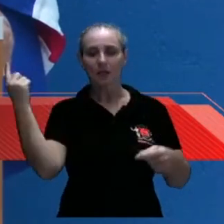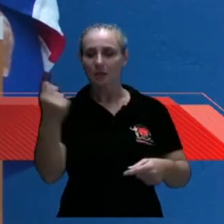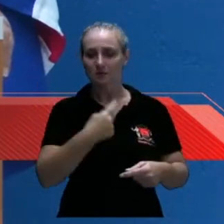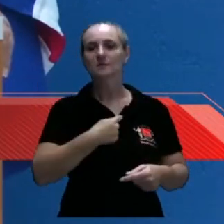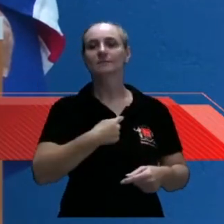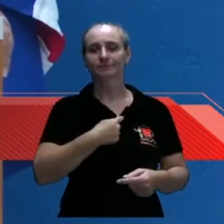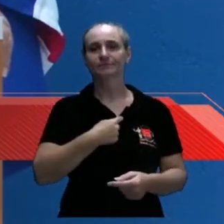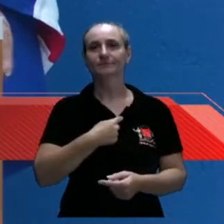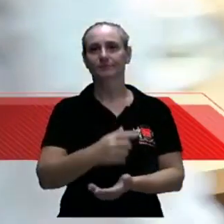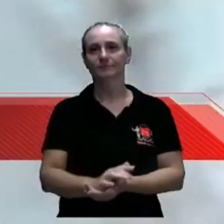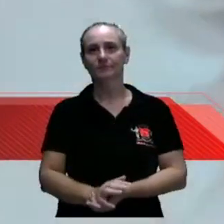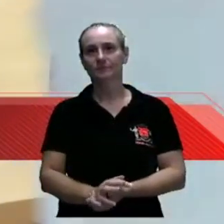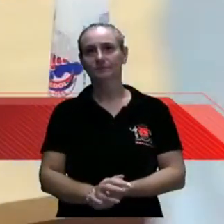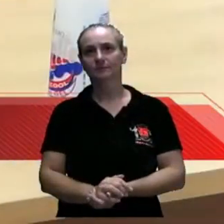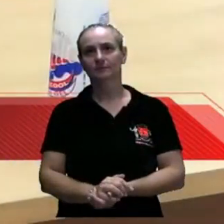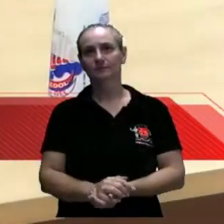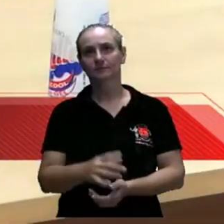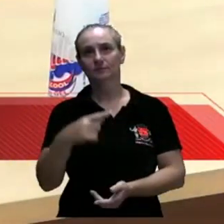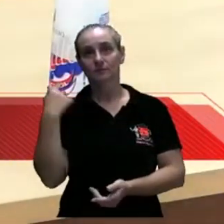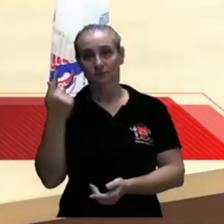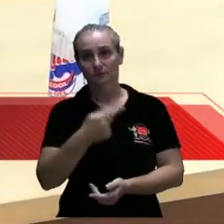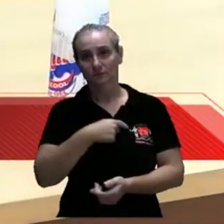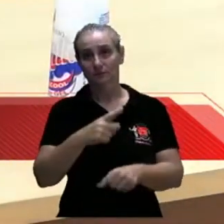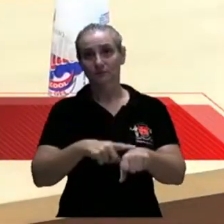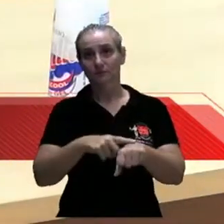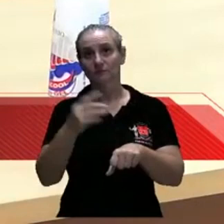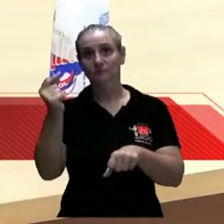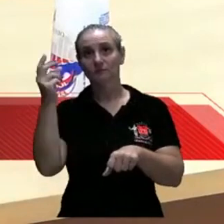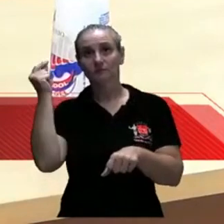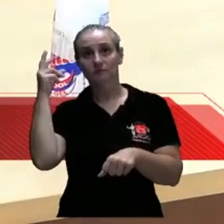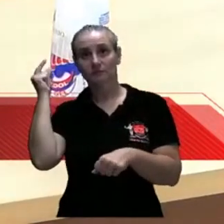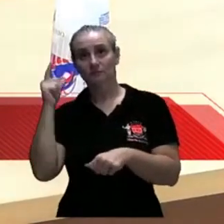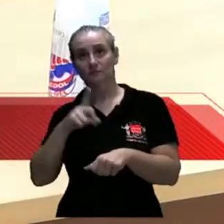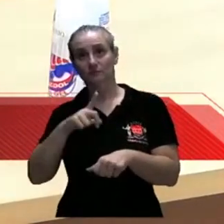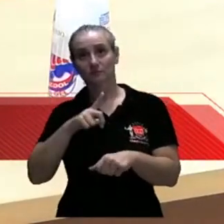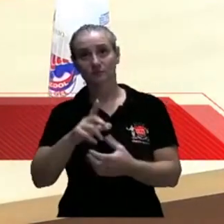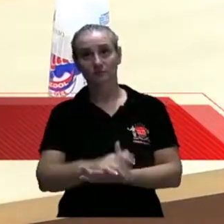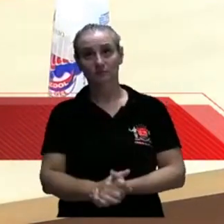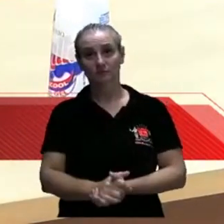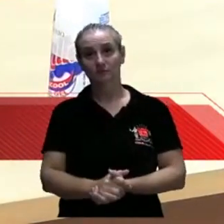necessária. Nós, algum tempo atrás, quando